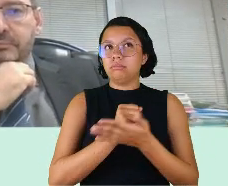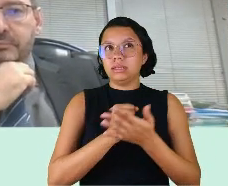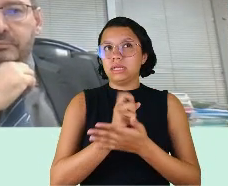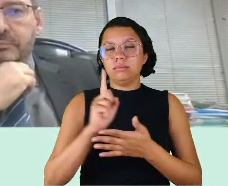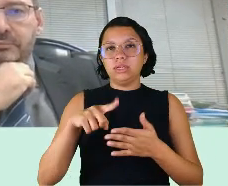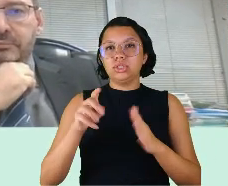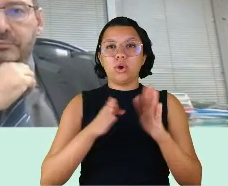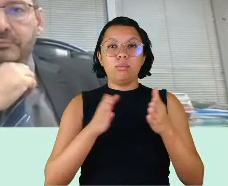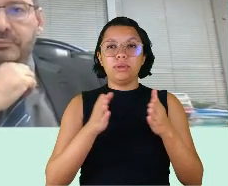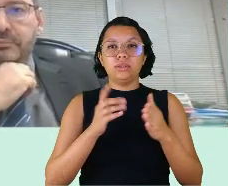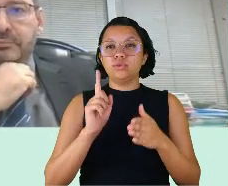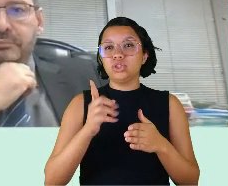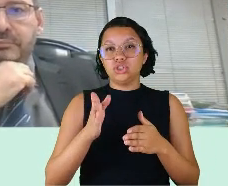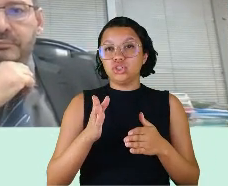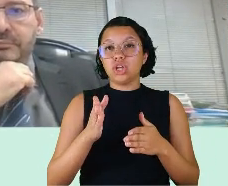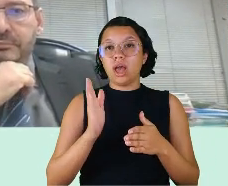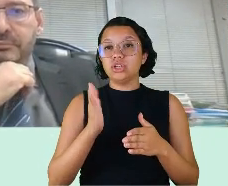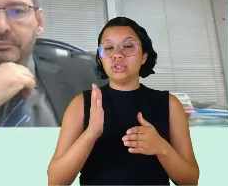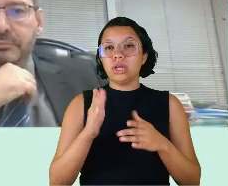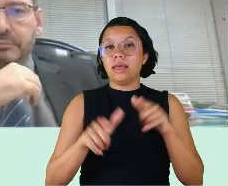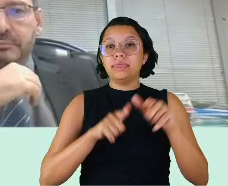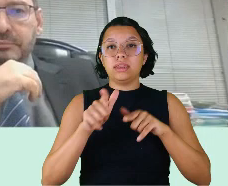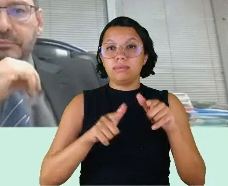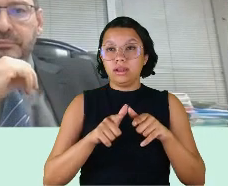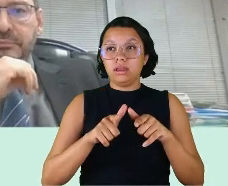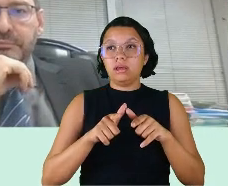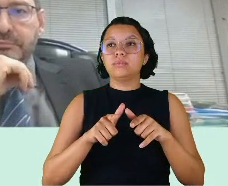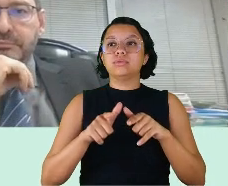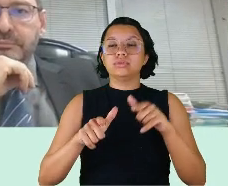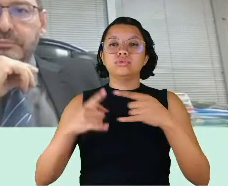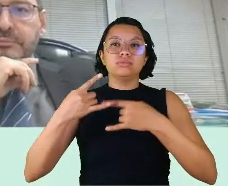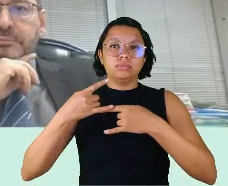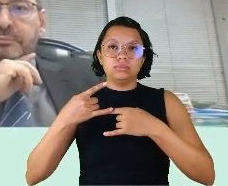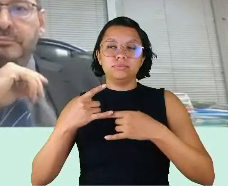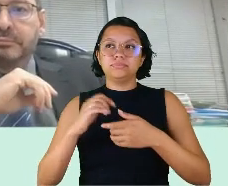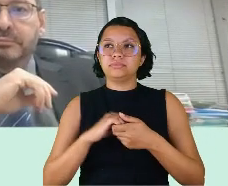é o período em que já atuamos em teletrabalho, não é?